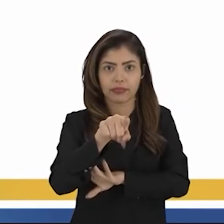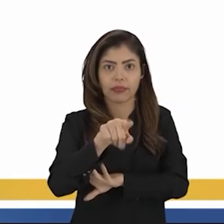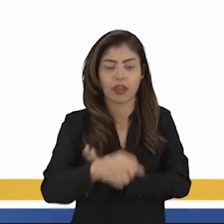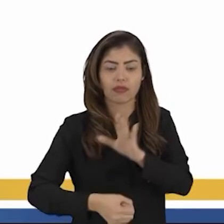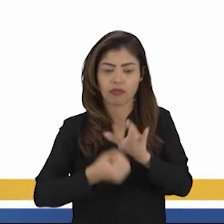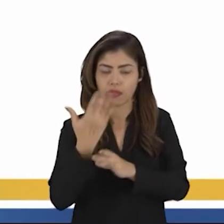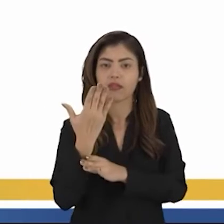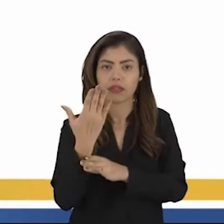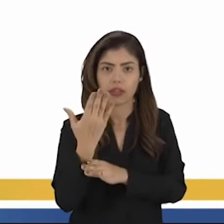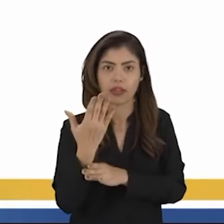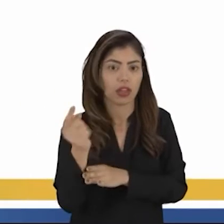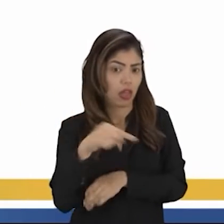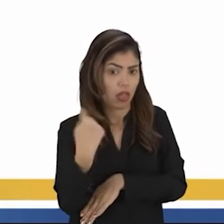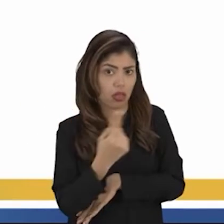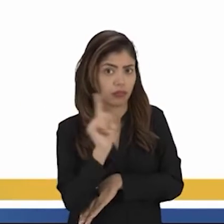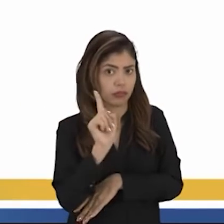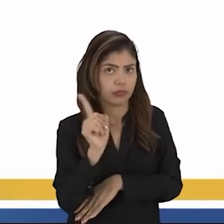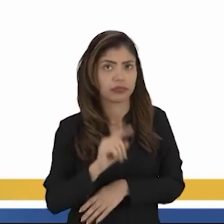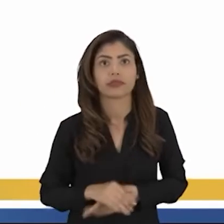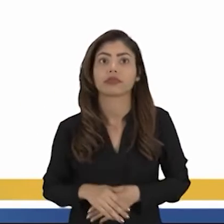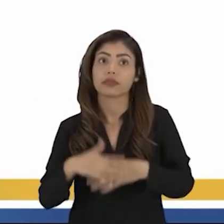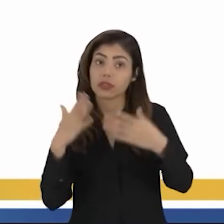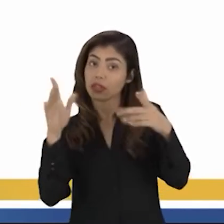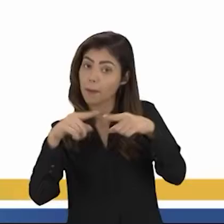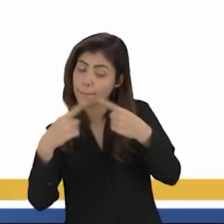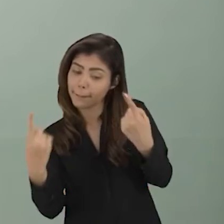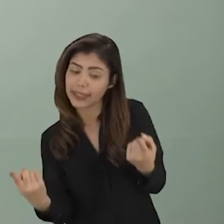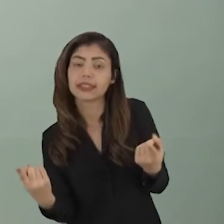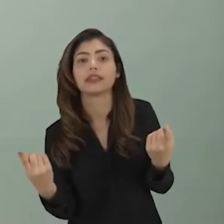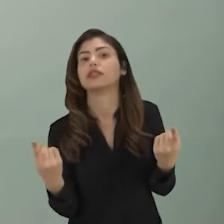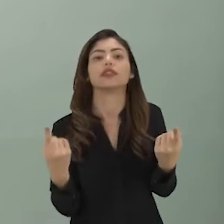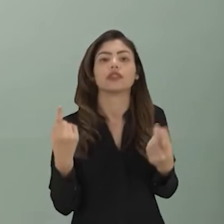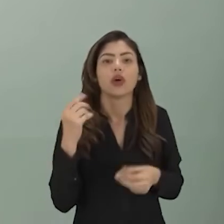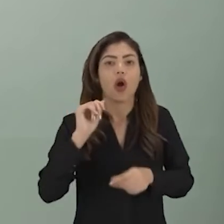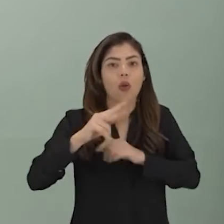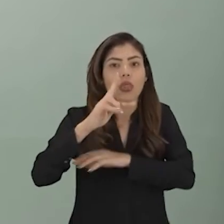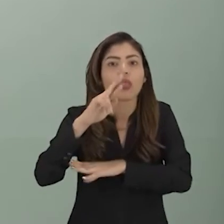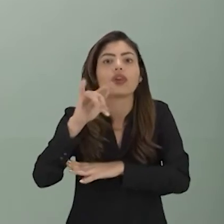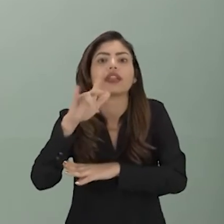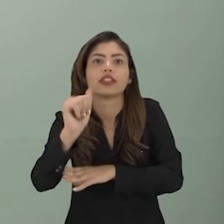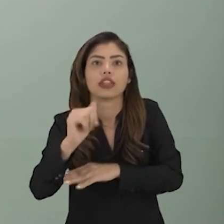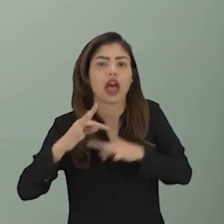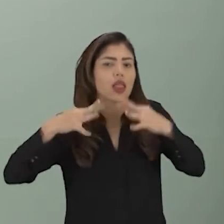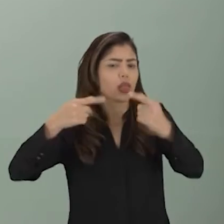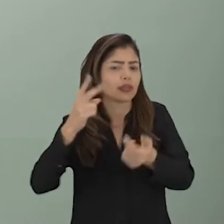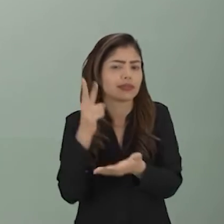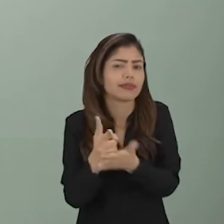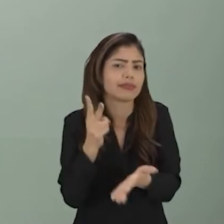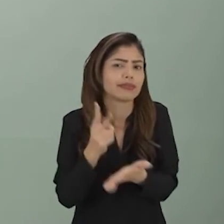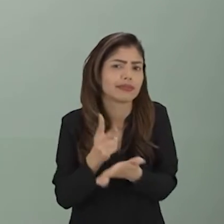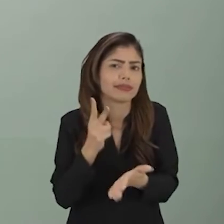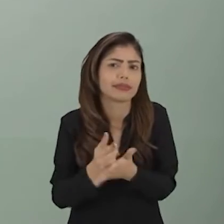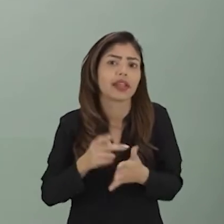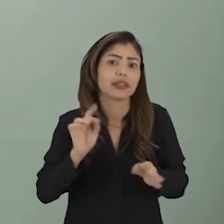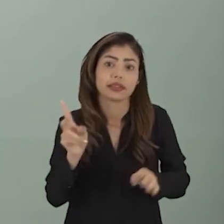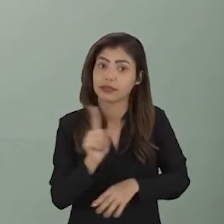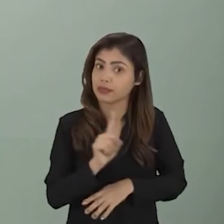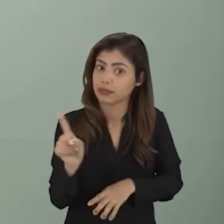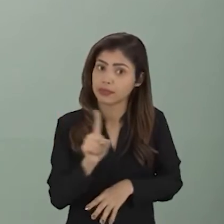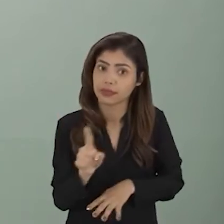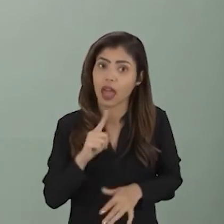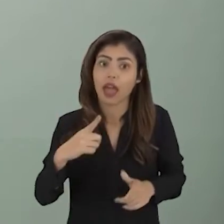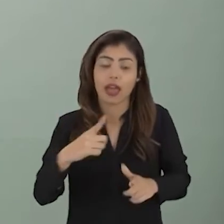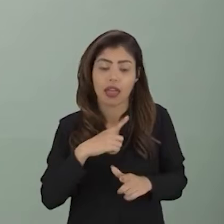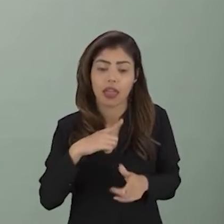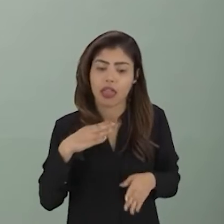sua origem, ou que ela não é nossa. Não necessariamente, como os puristas usam, né? Todas as vezes nós teríamos que fazer isso. Não, tem